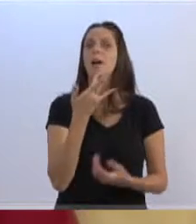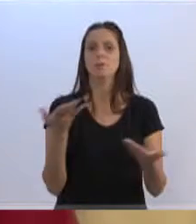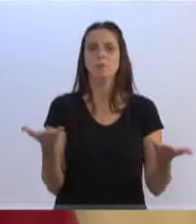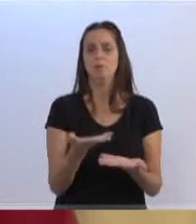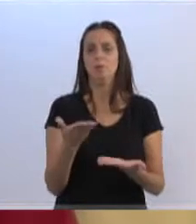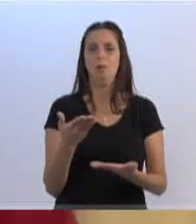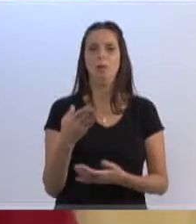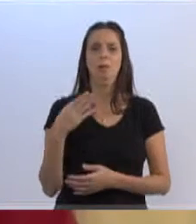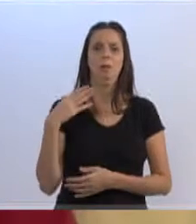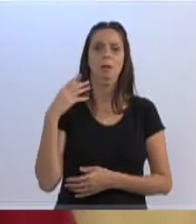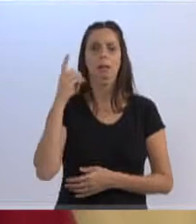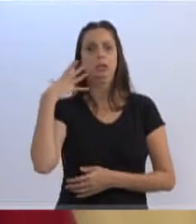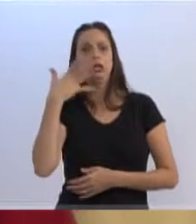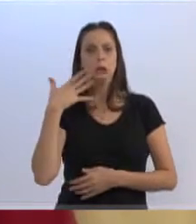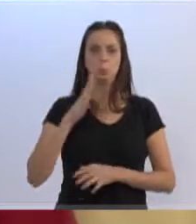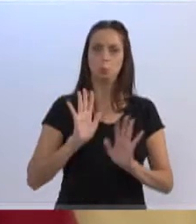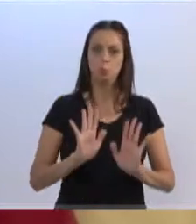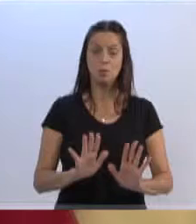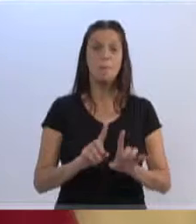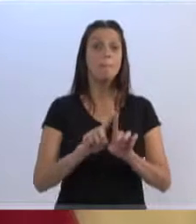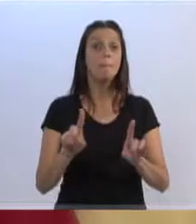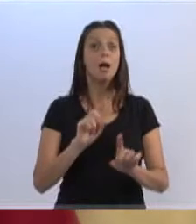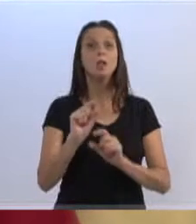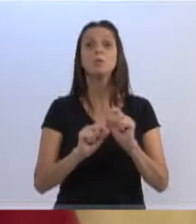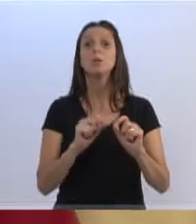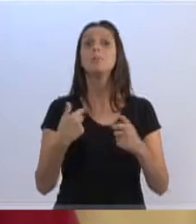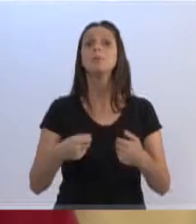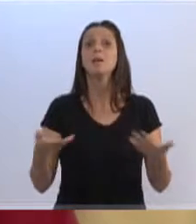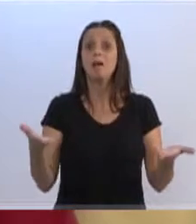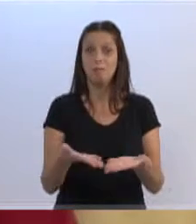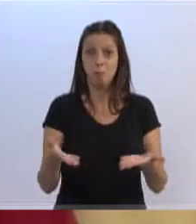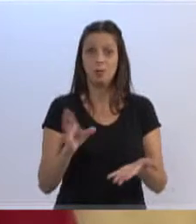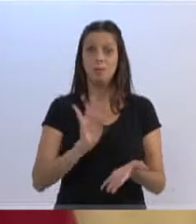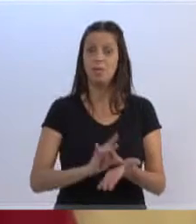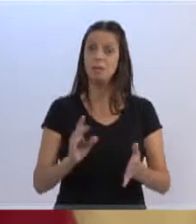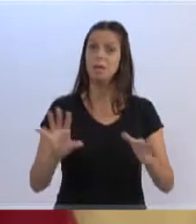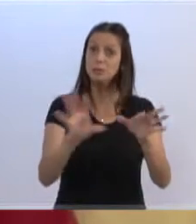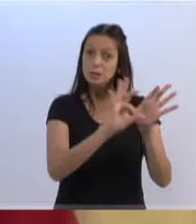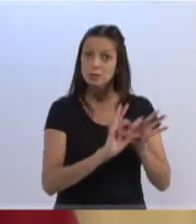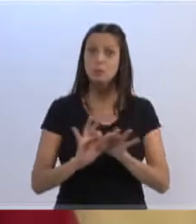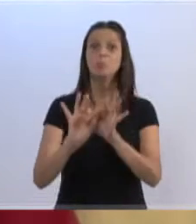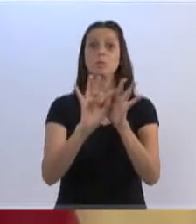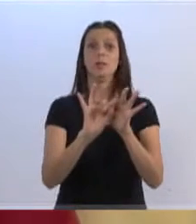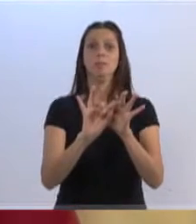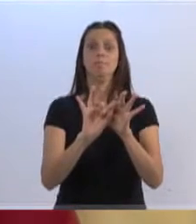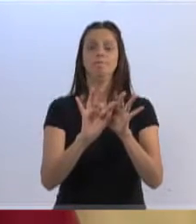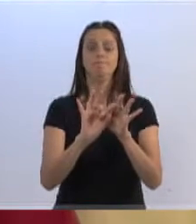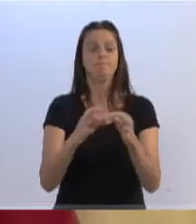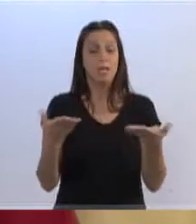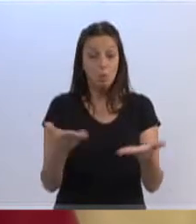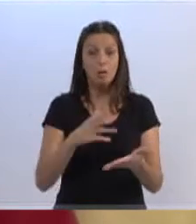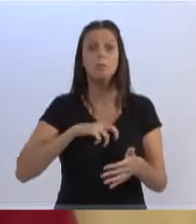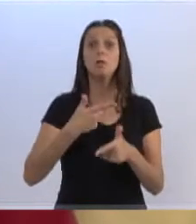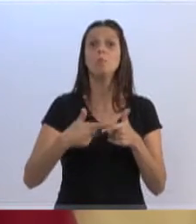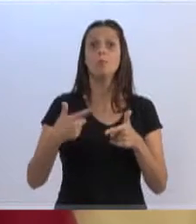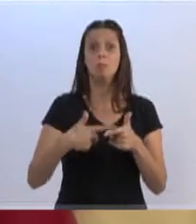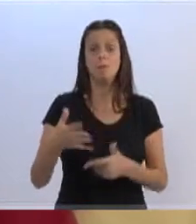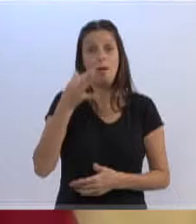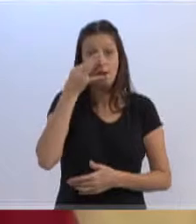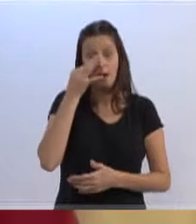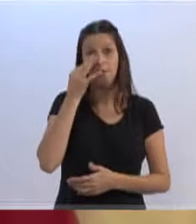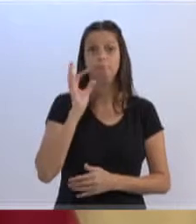fazer discurso aqui. Mas o que nós temos que fazer agora é dar as mãos e encarar a